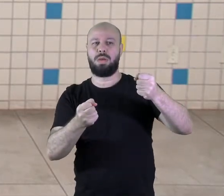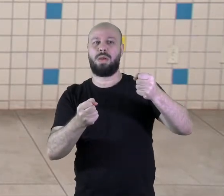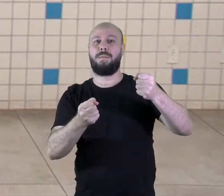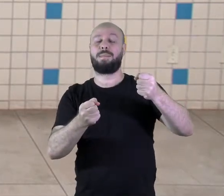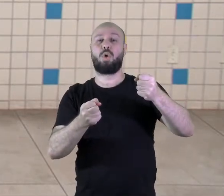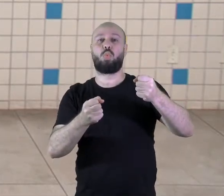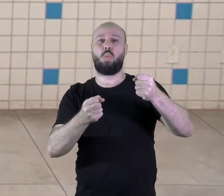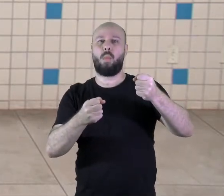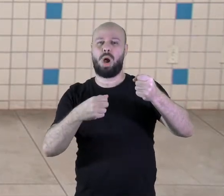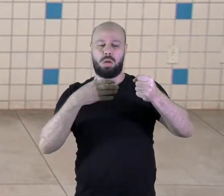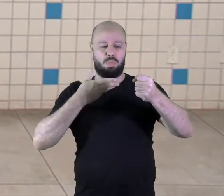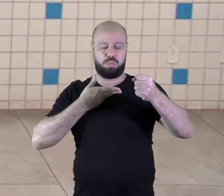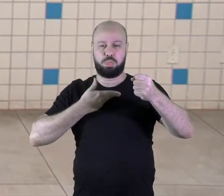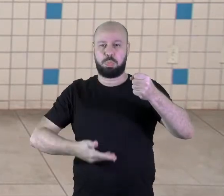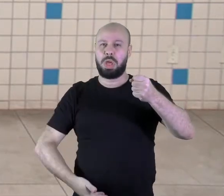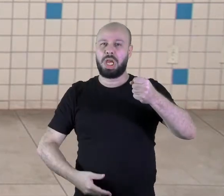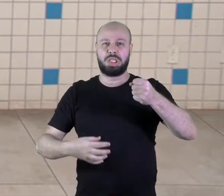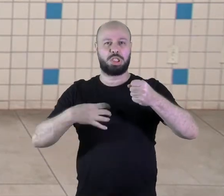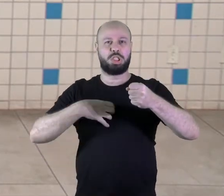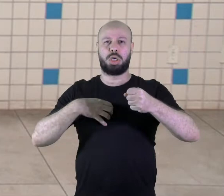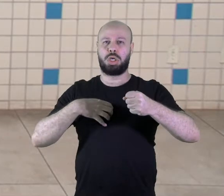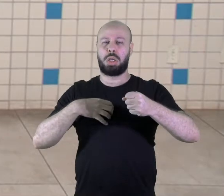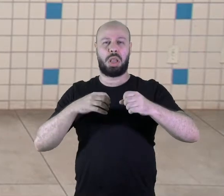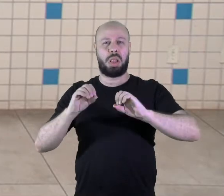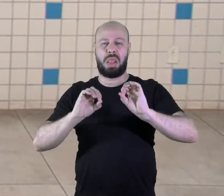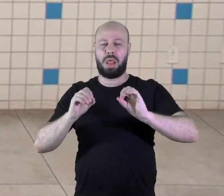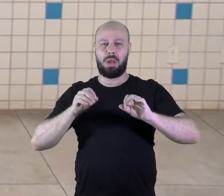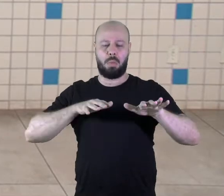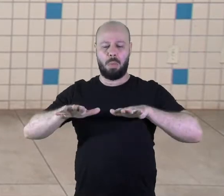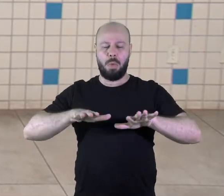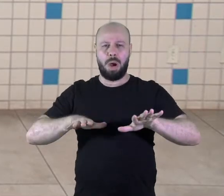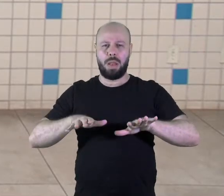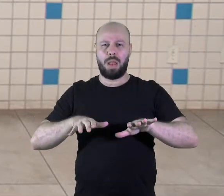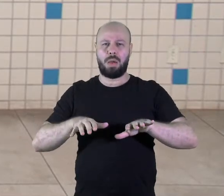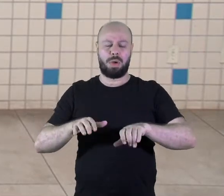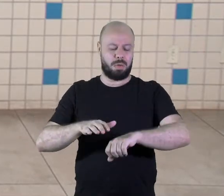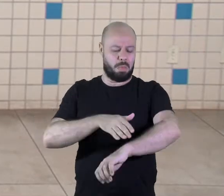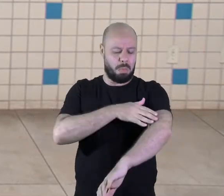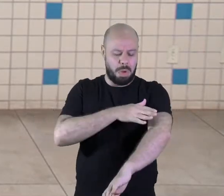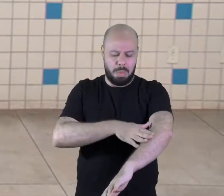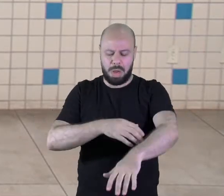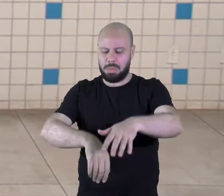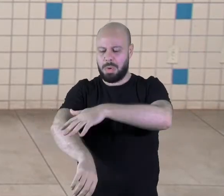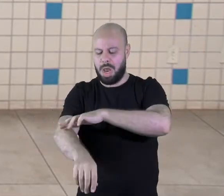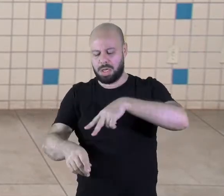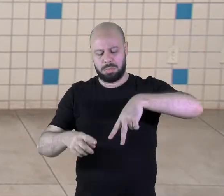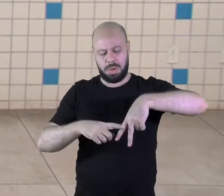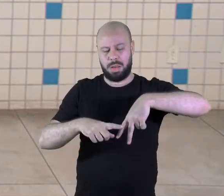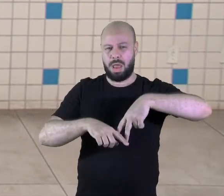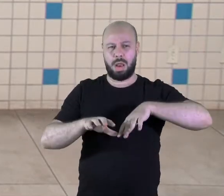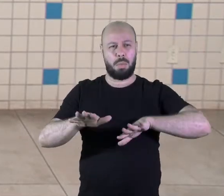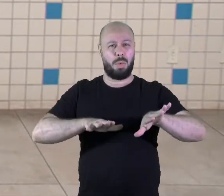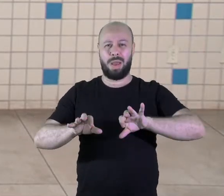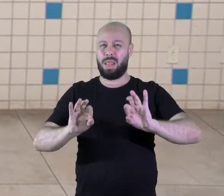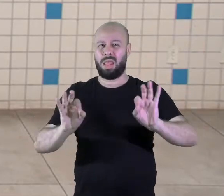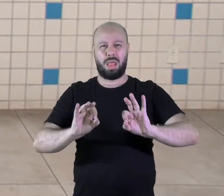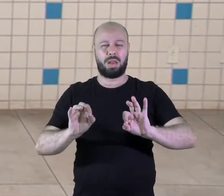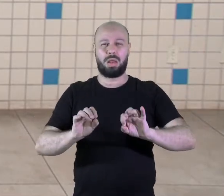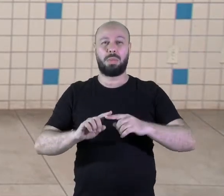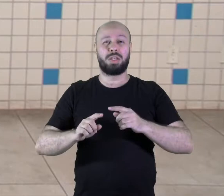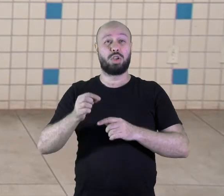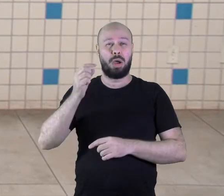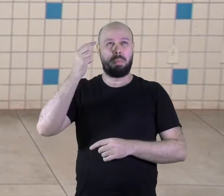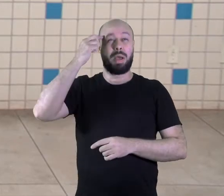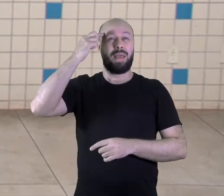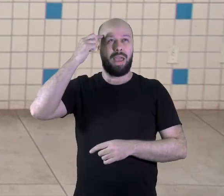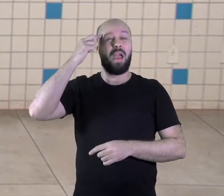para baixo, ficou sem movimentar a perna, o braço. Por quê? Porque não adiantava tu pensar,